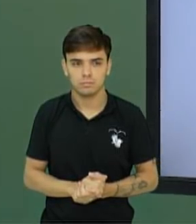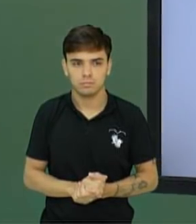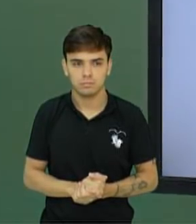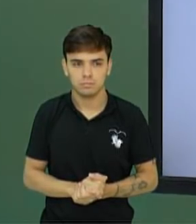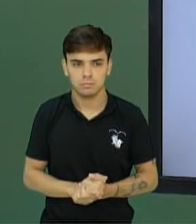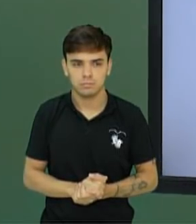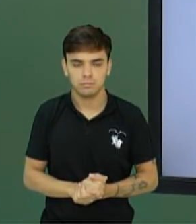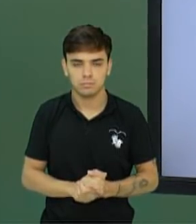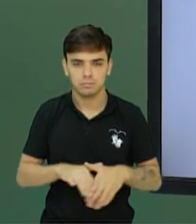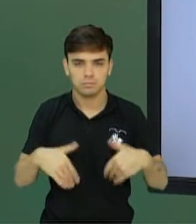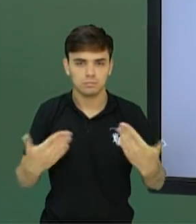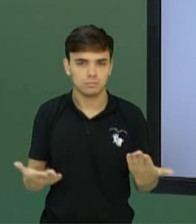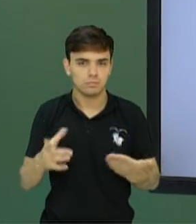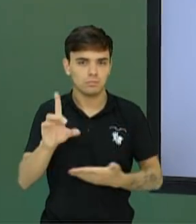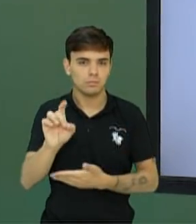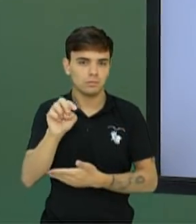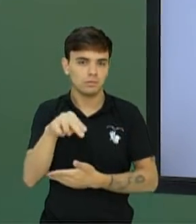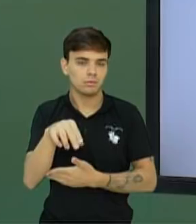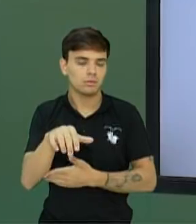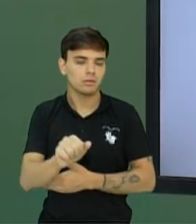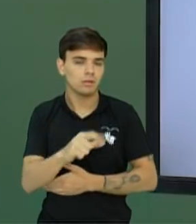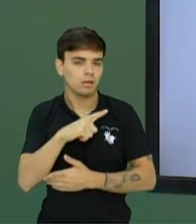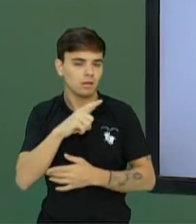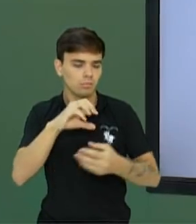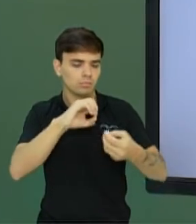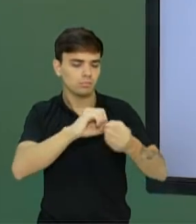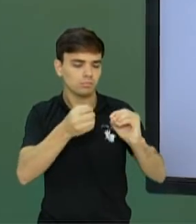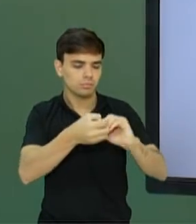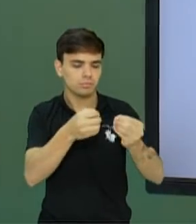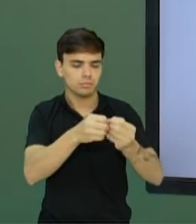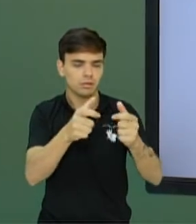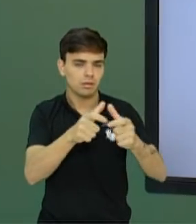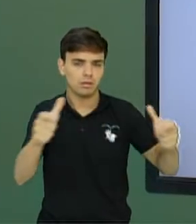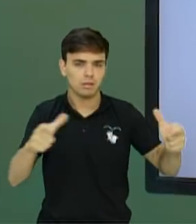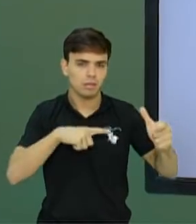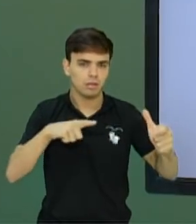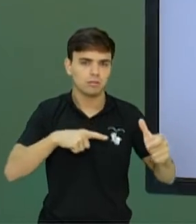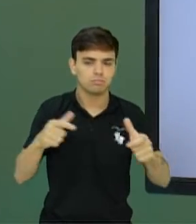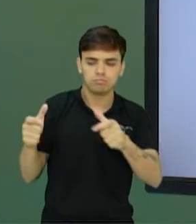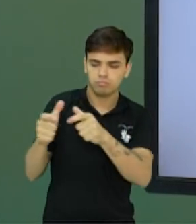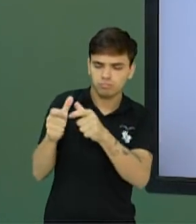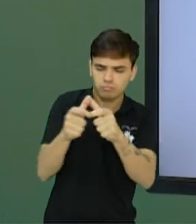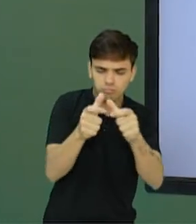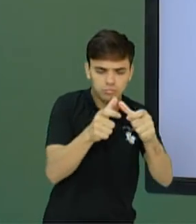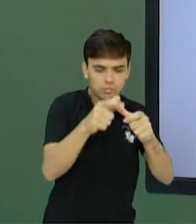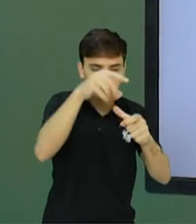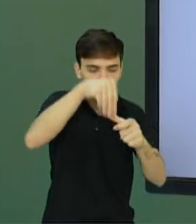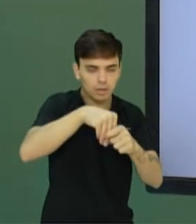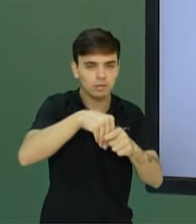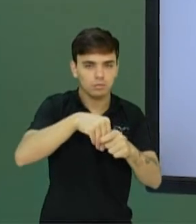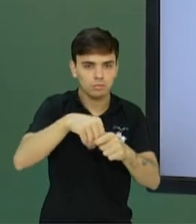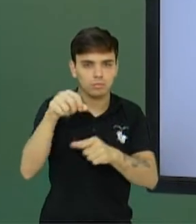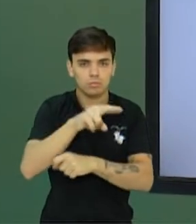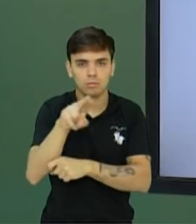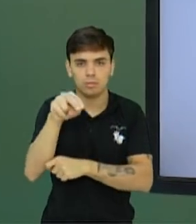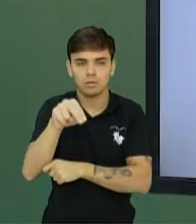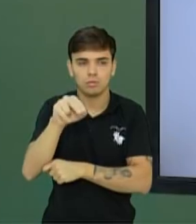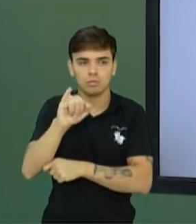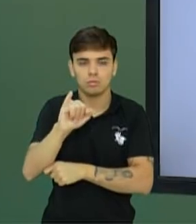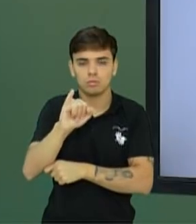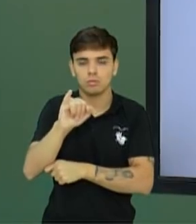Então, o DNA é uma grande molécula formada por pequenas partes. Essas partezinhas chamam-se nucleotídeos.